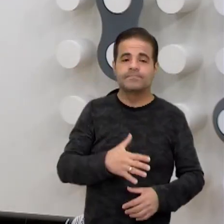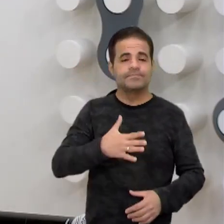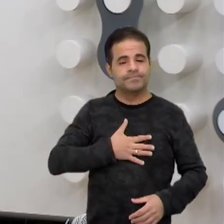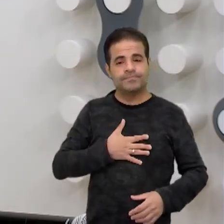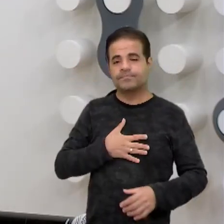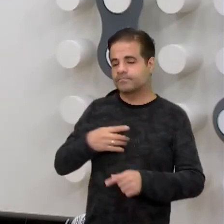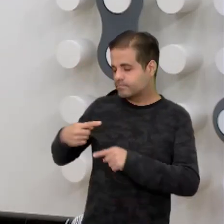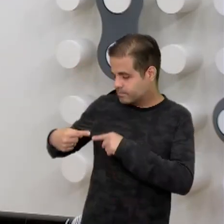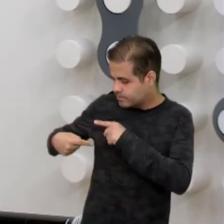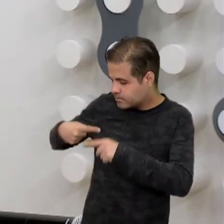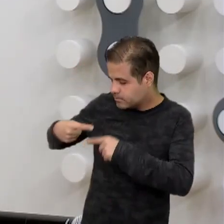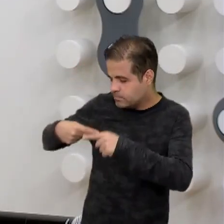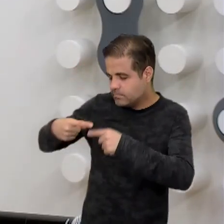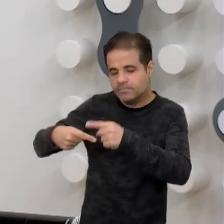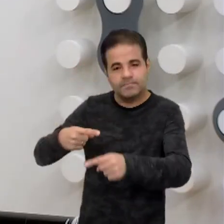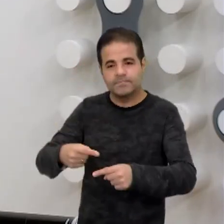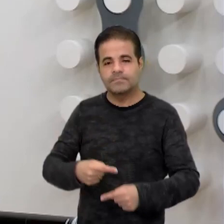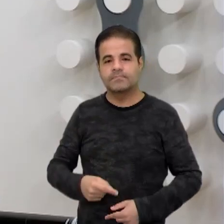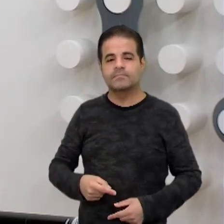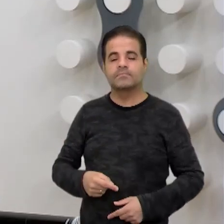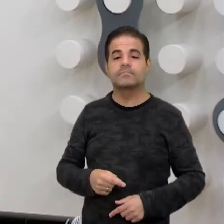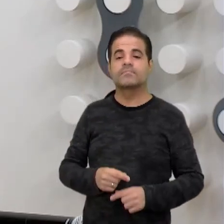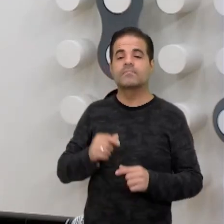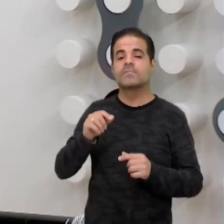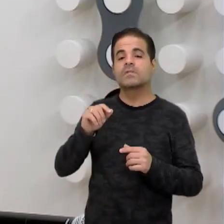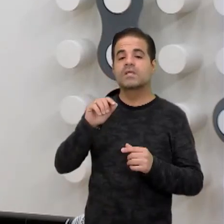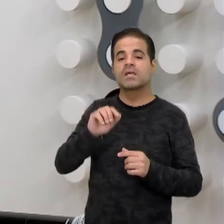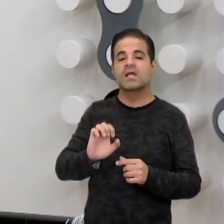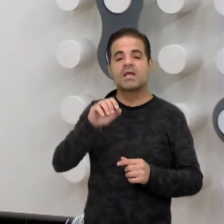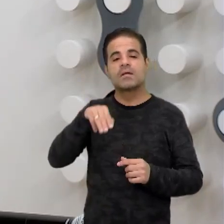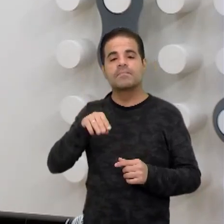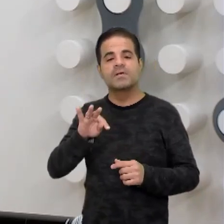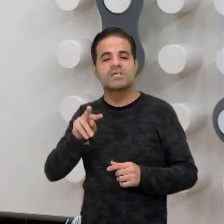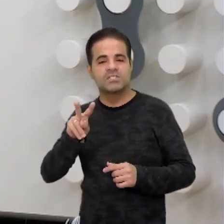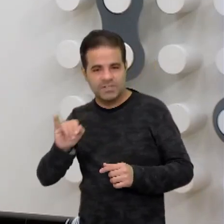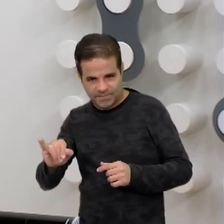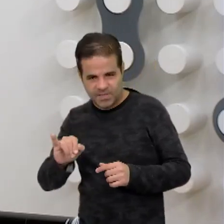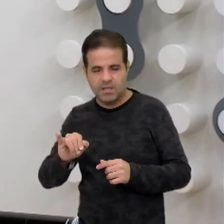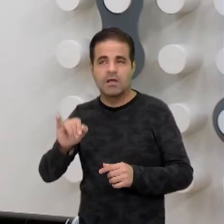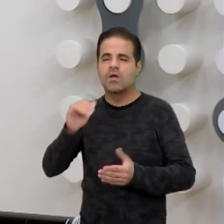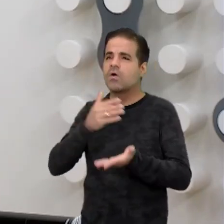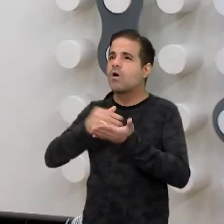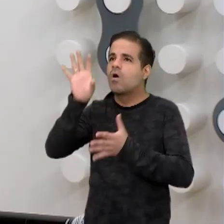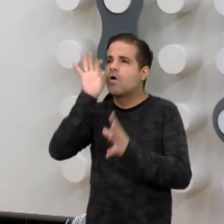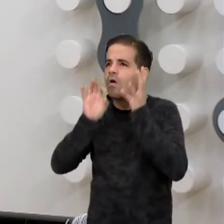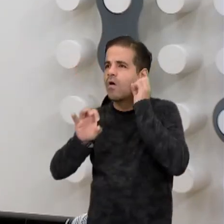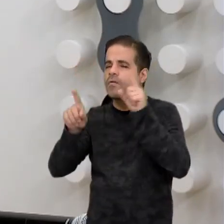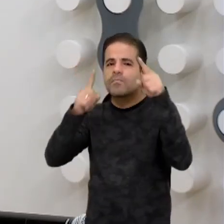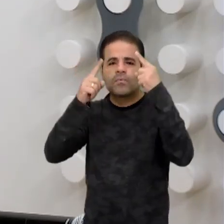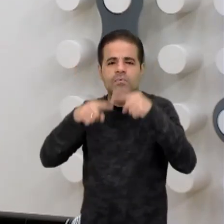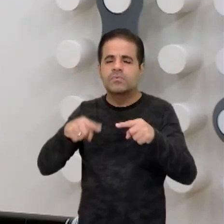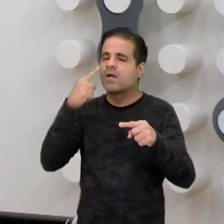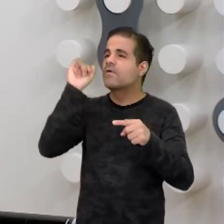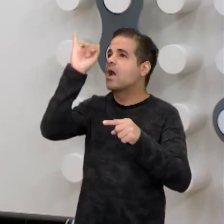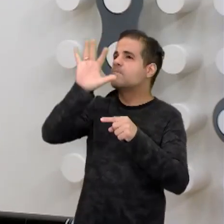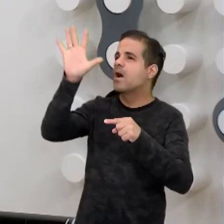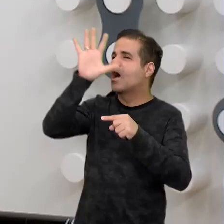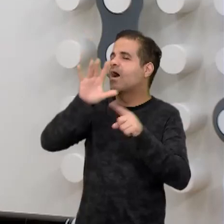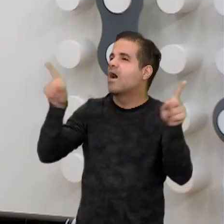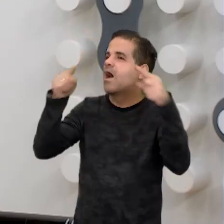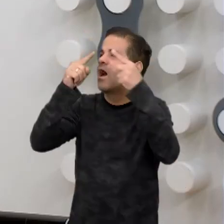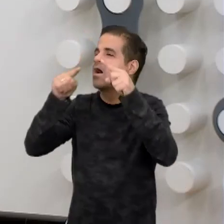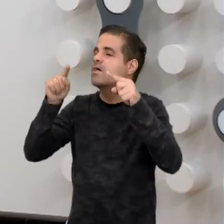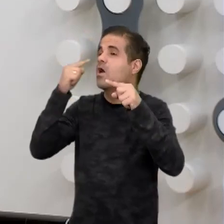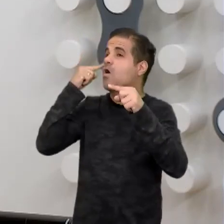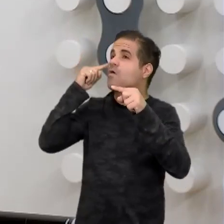minha geração é a geração da MTV, né? Que começou a ouvir música e ver muita imagem associada à música, e toda vez que eu